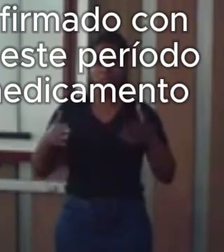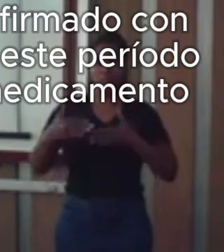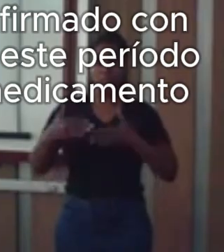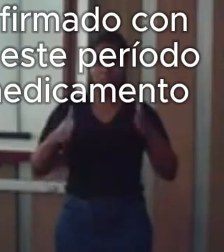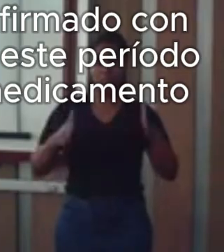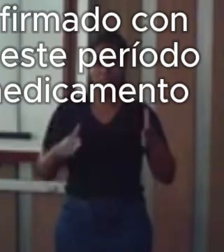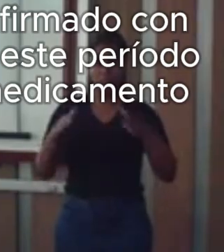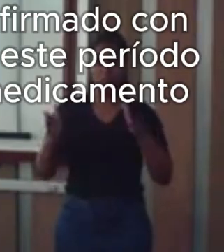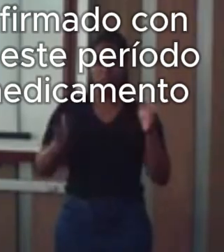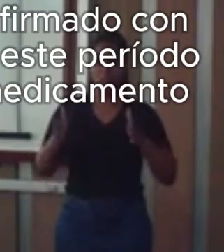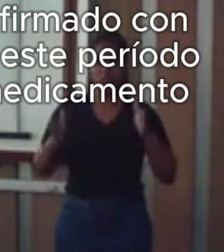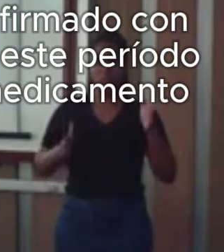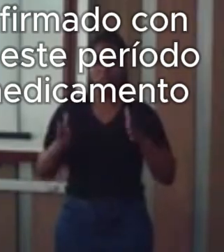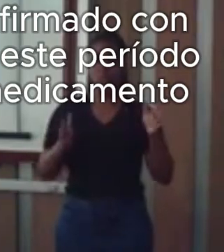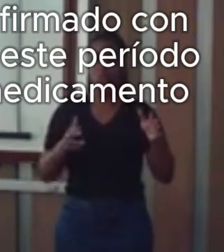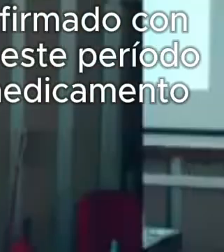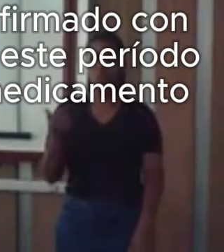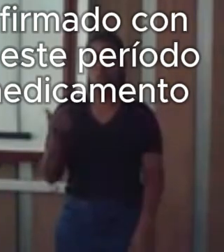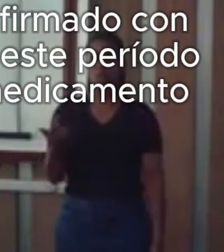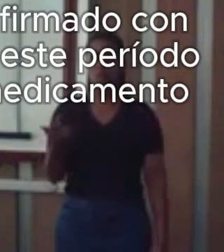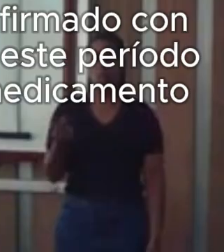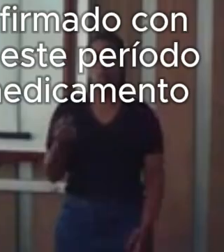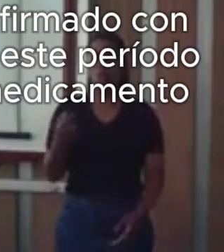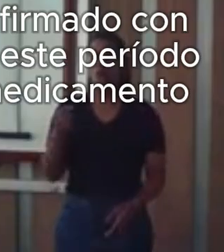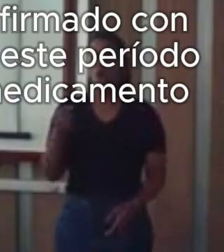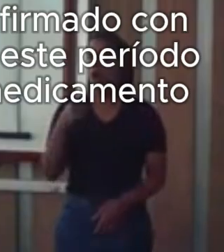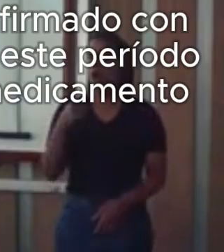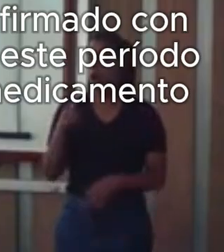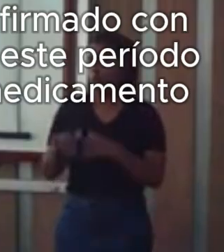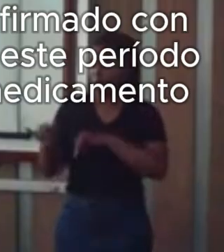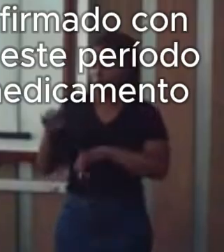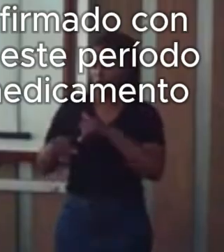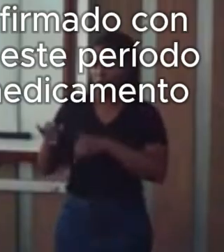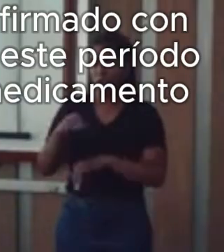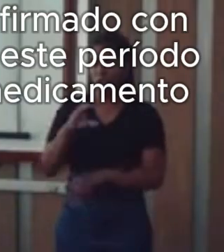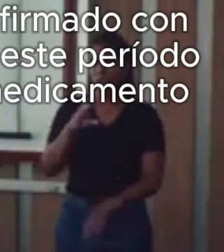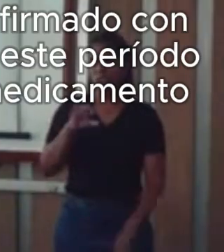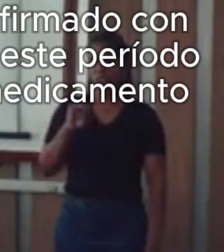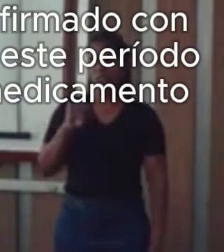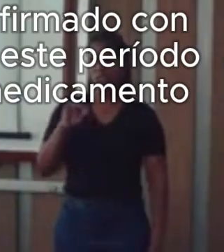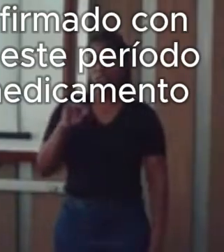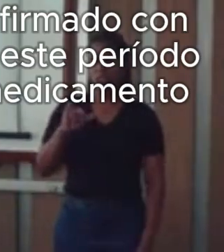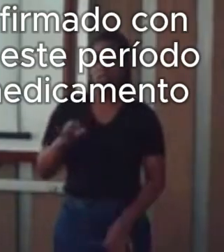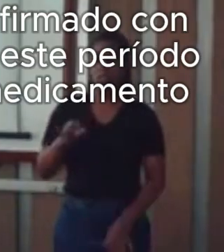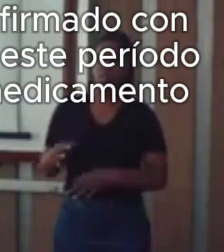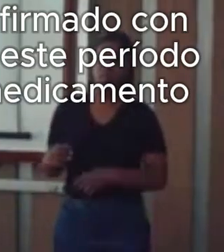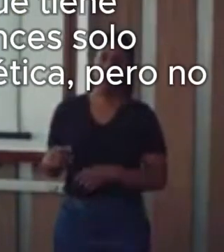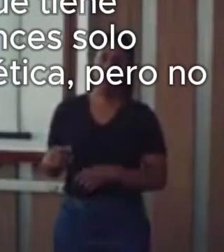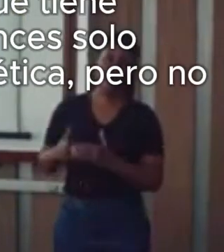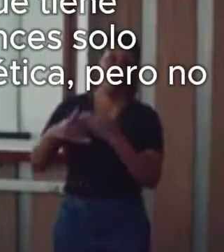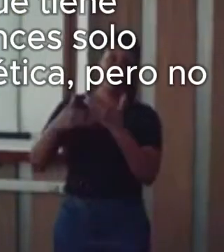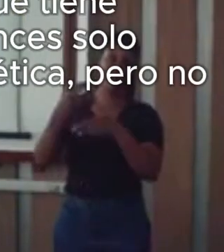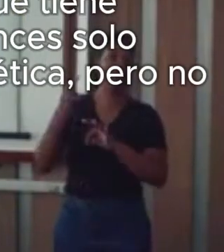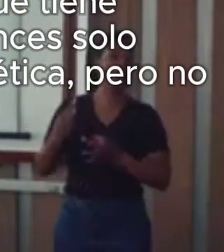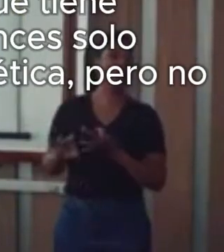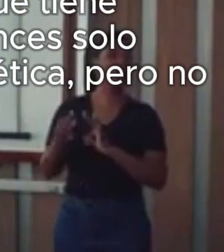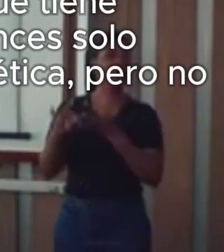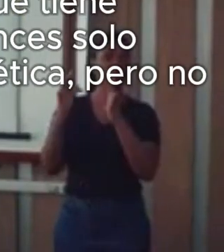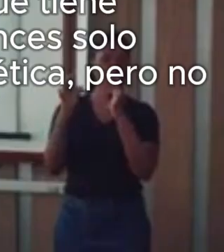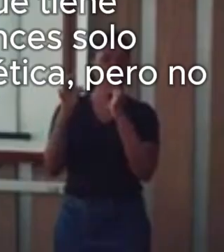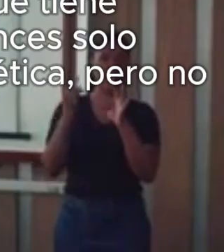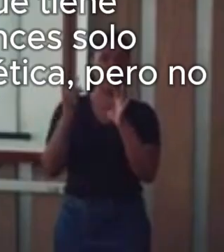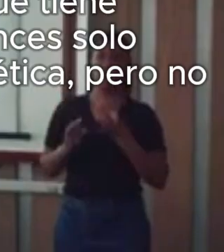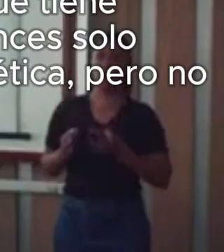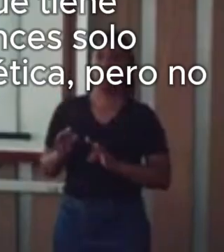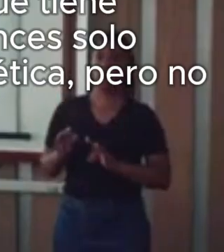período aqui, o Laboratório Cristália desenvolveu a tecnologia para produzir como um medicamento, quer dizer, o que a gente usou no nosso